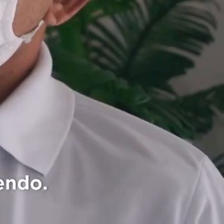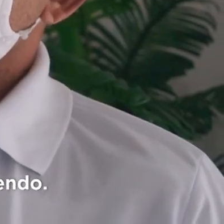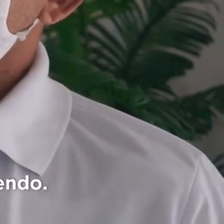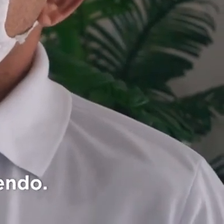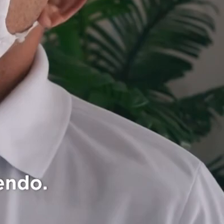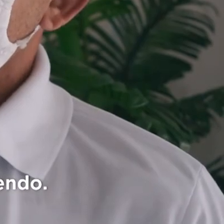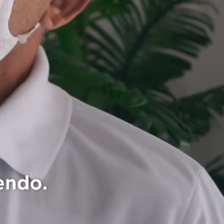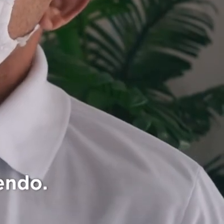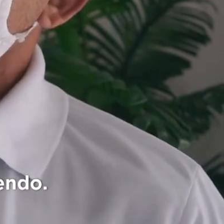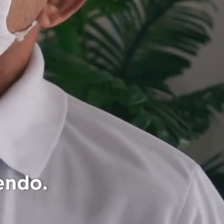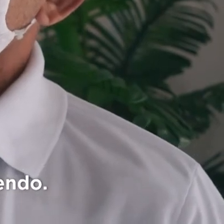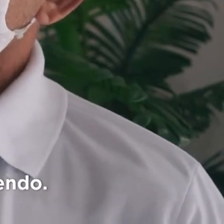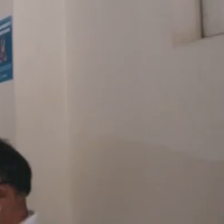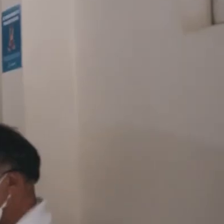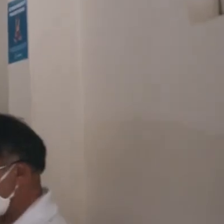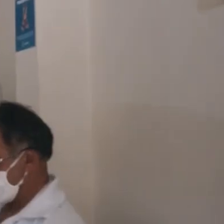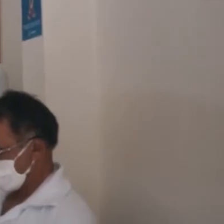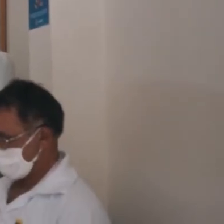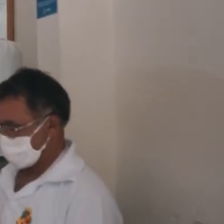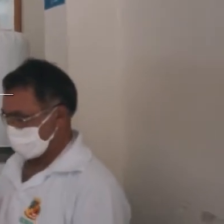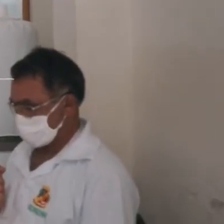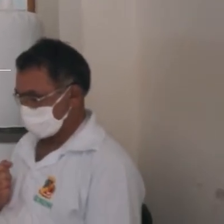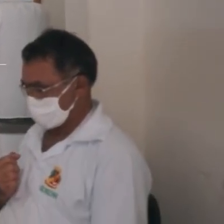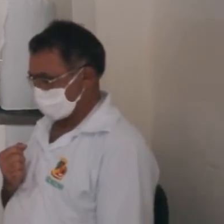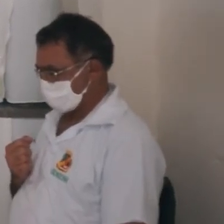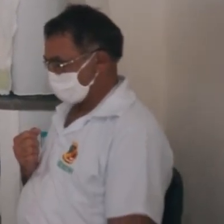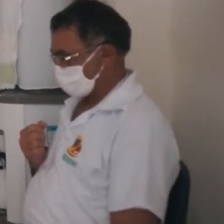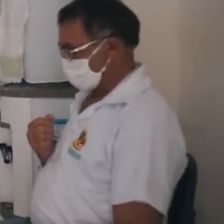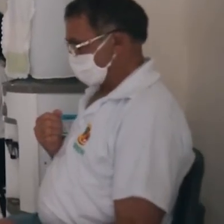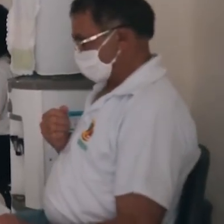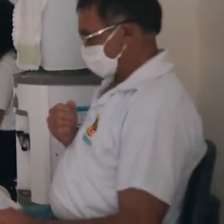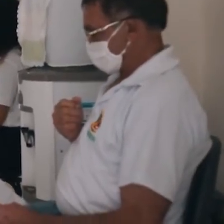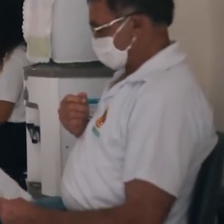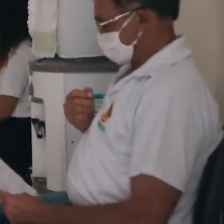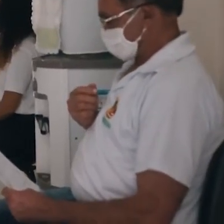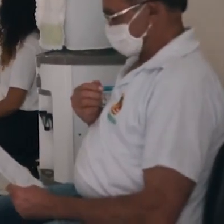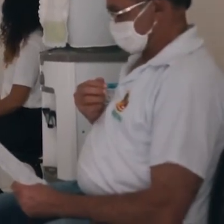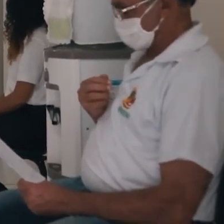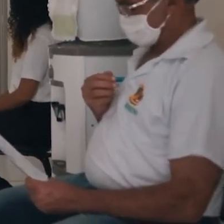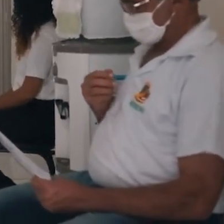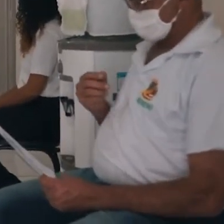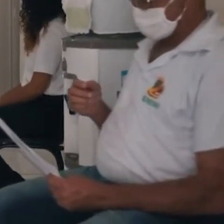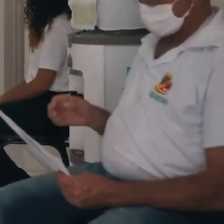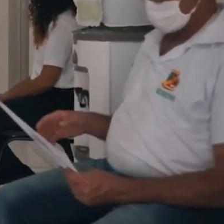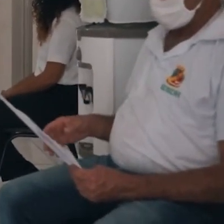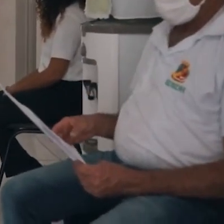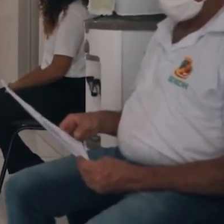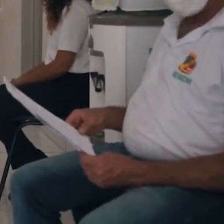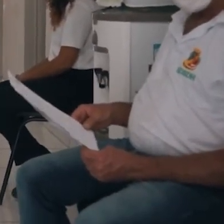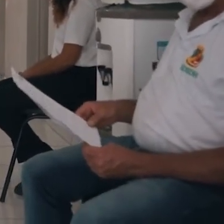a Prefeitura está nos concedendo. Prefeitura de Caruaru, fazendo o futuro agora.